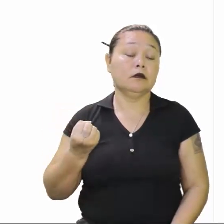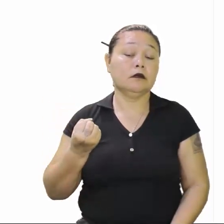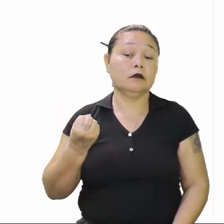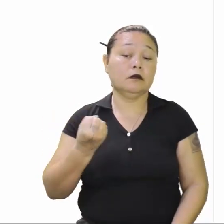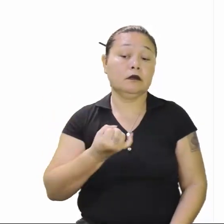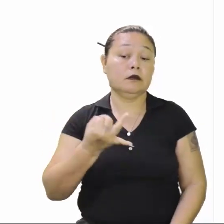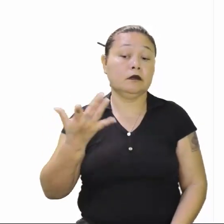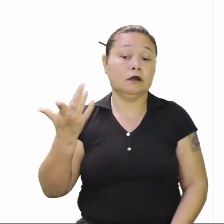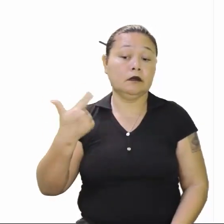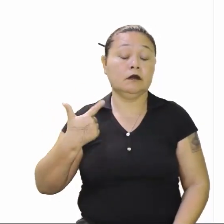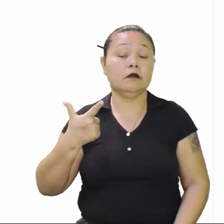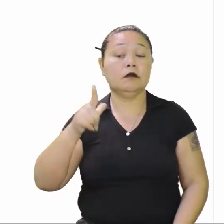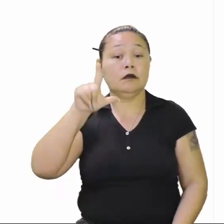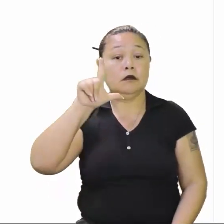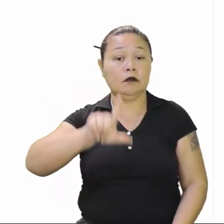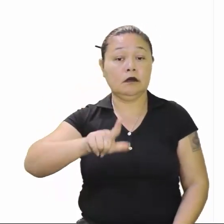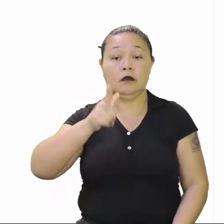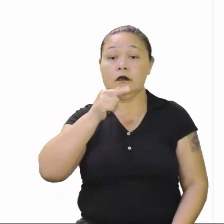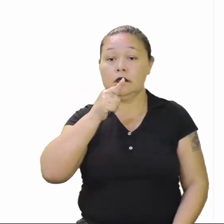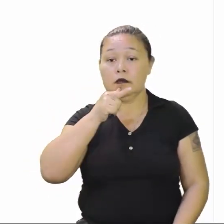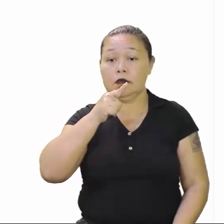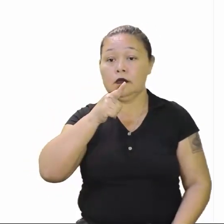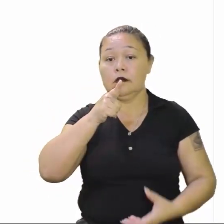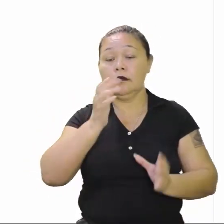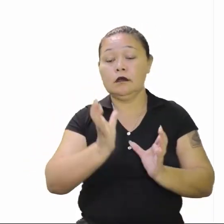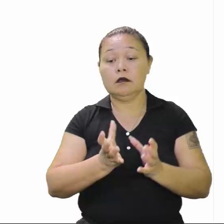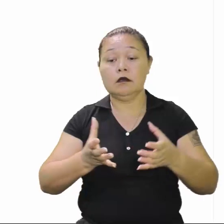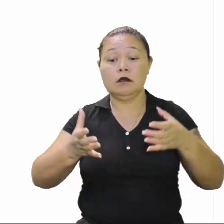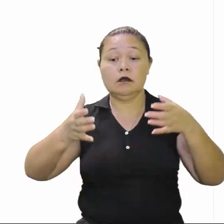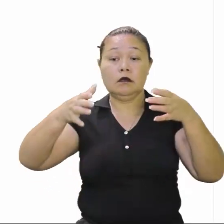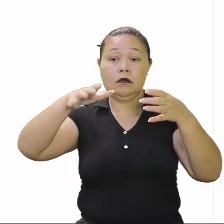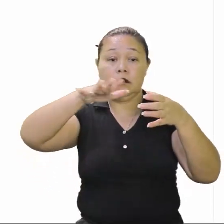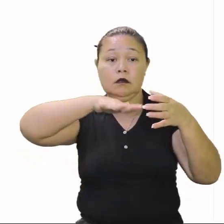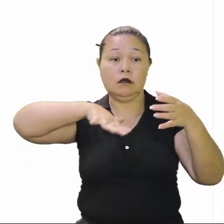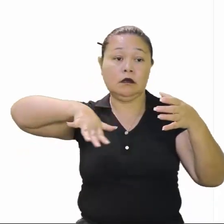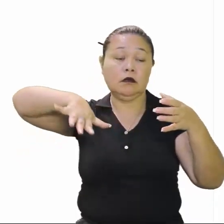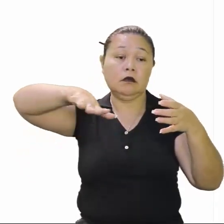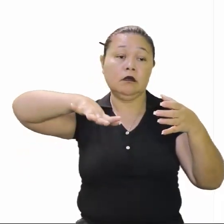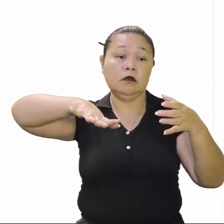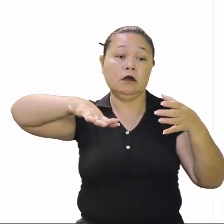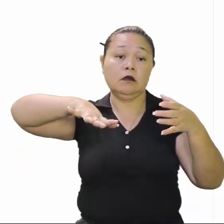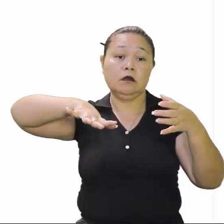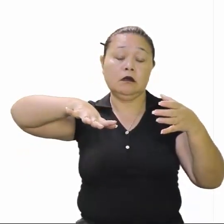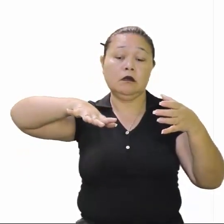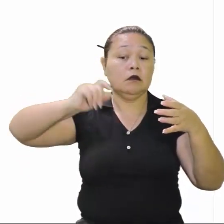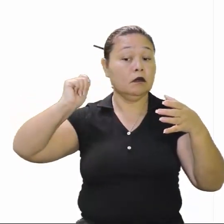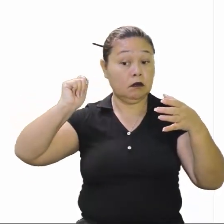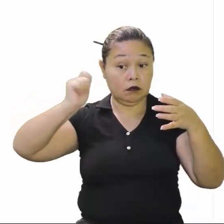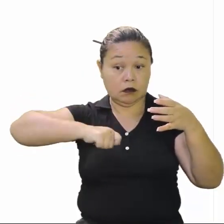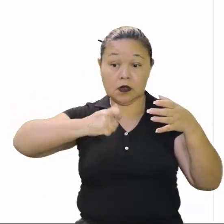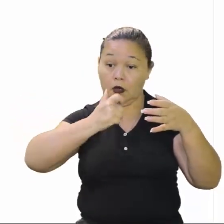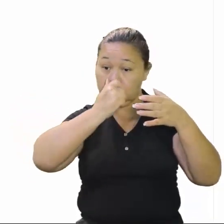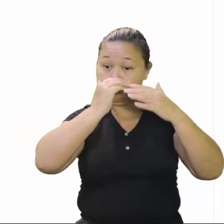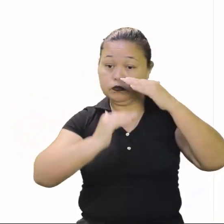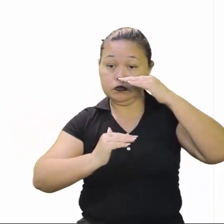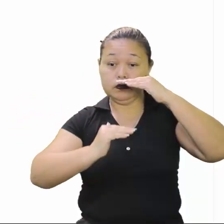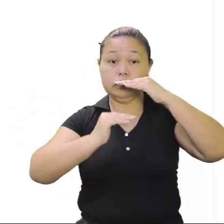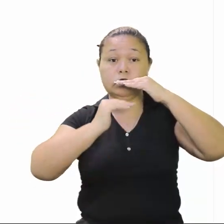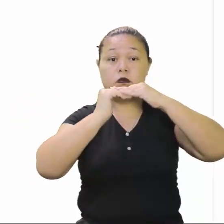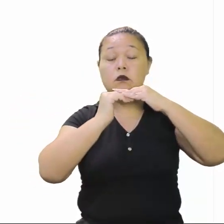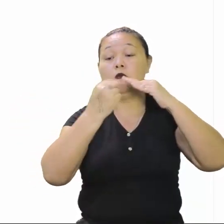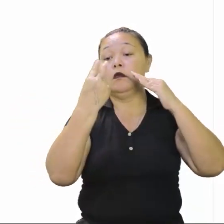Quantos litros de água cabem em uma caixa d'água com capacidade